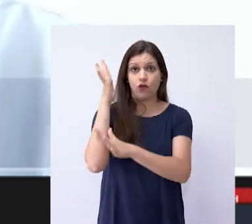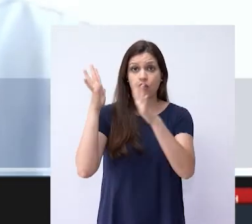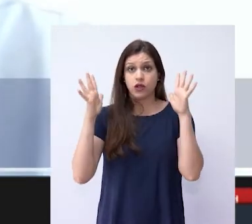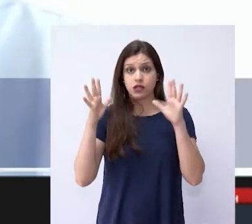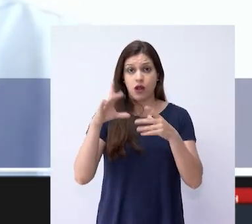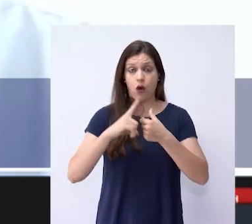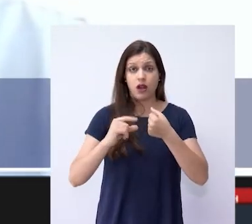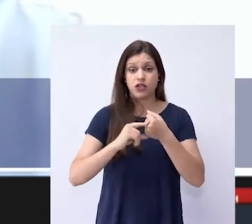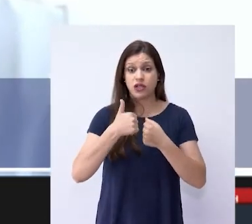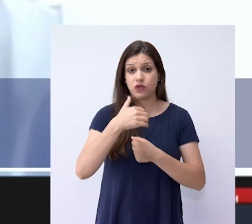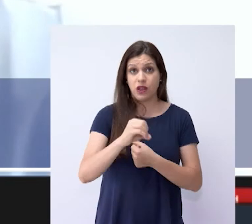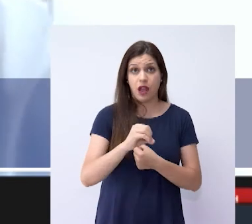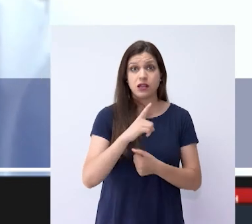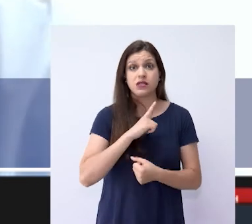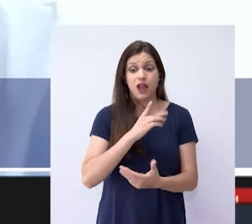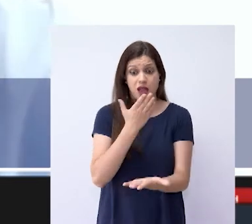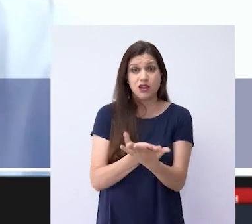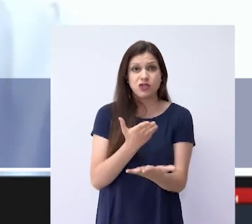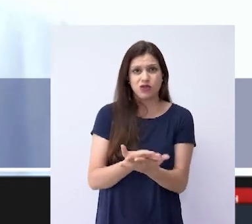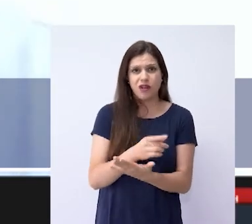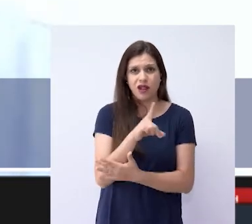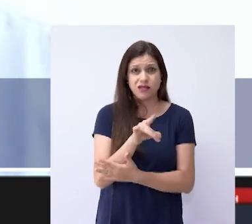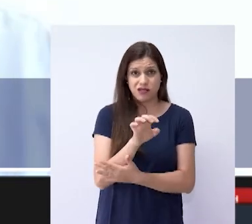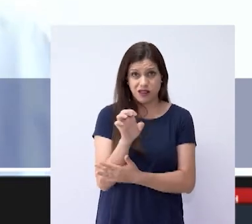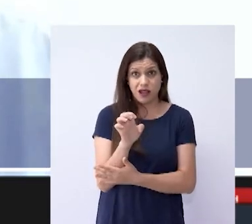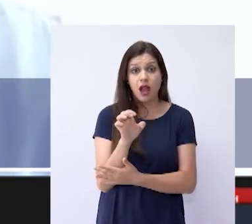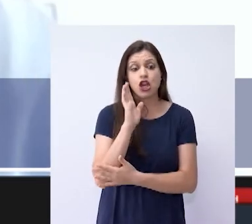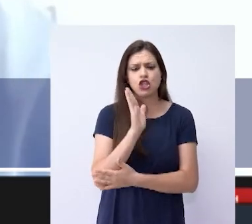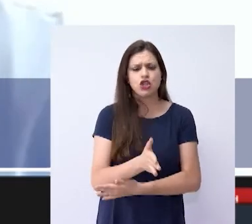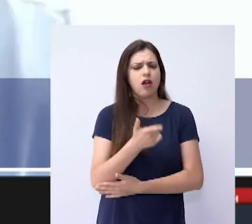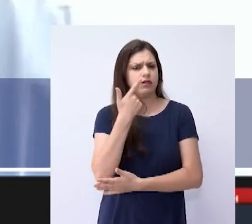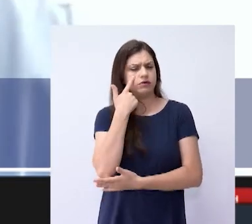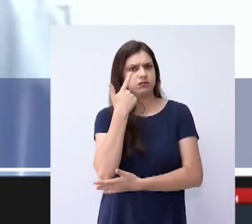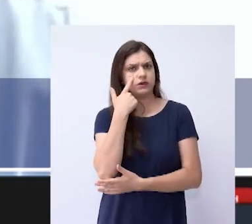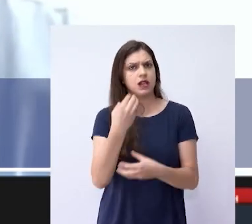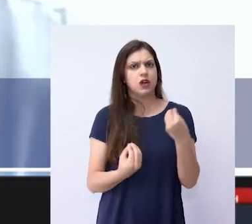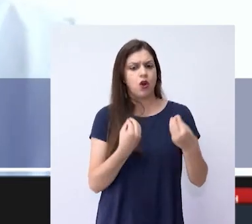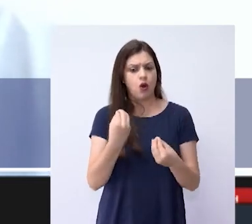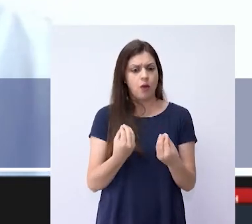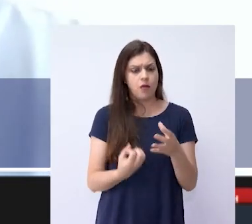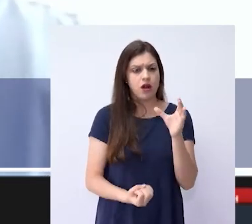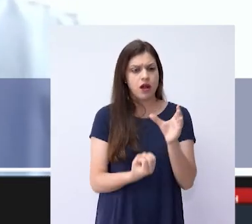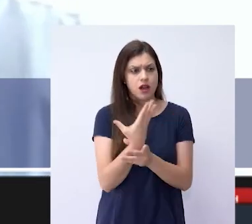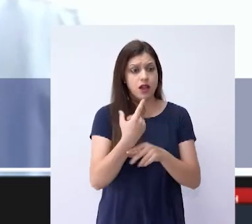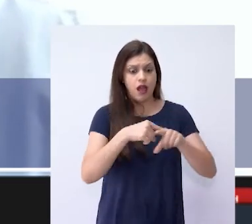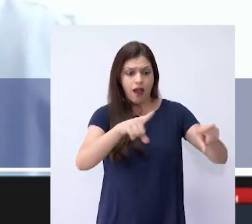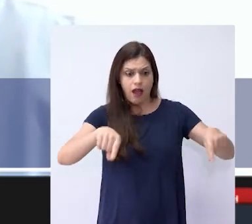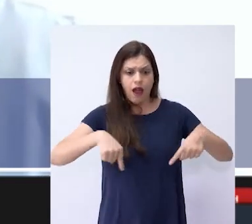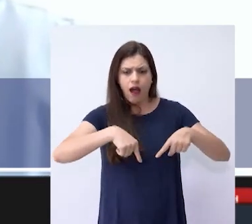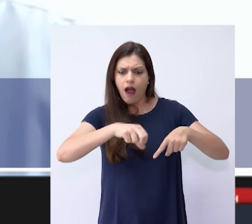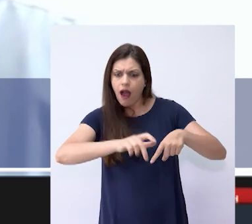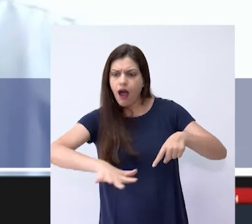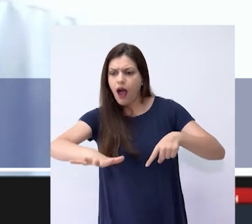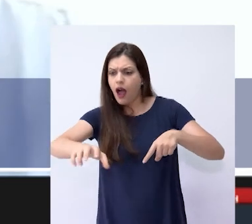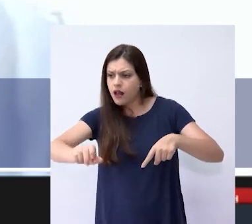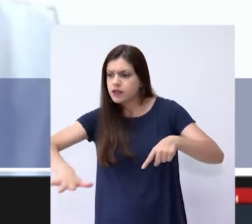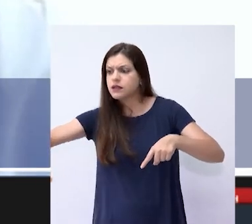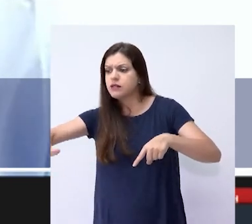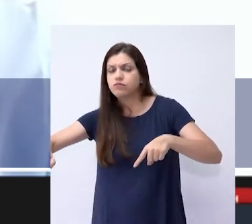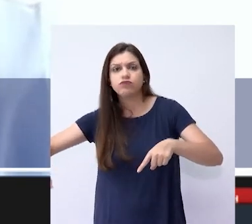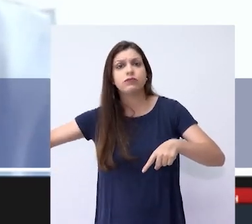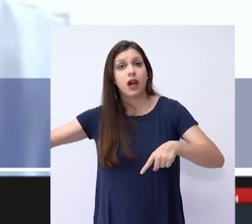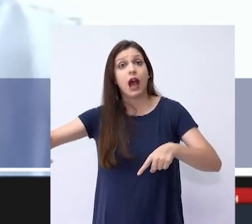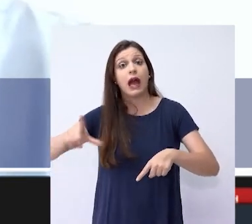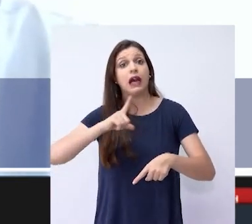nosso principal instrumento. Tinha estudos da Embrapa, mas o ZE ele já trazia elementos suficientes para a gente criar a área de uso restrito do Pantanal. Então